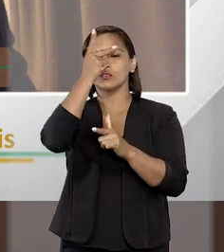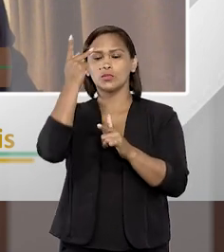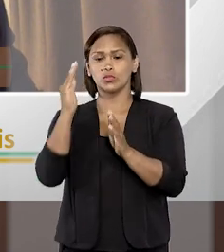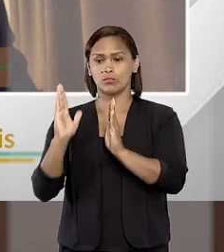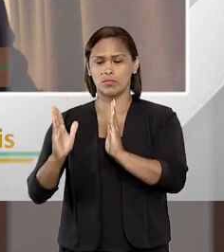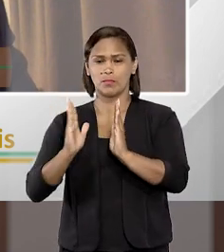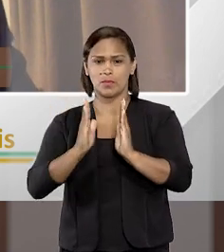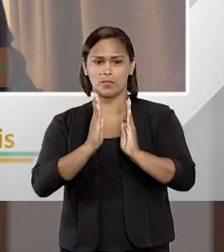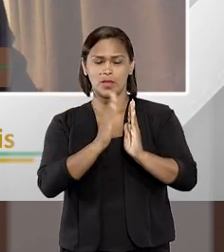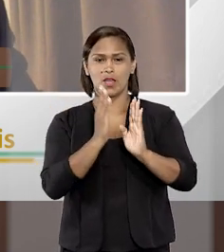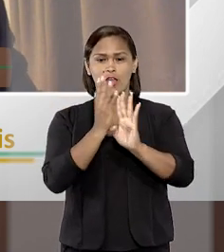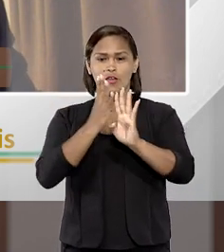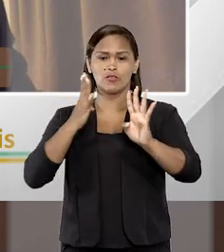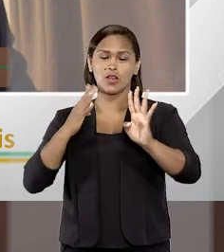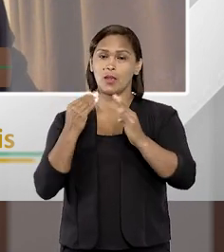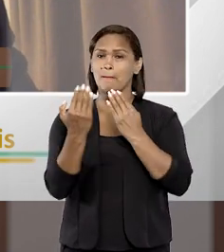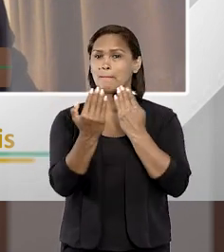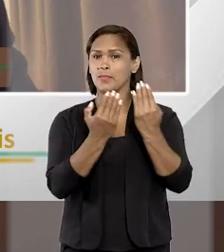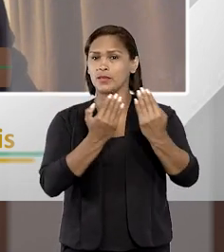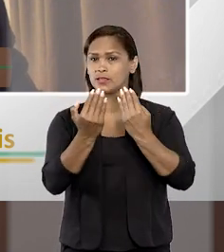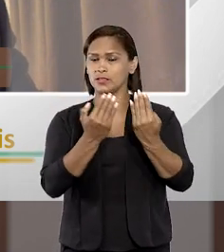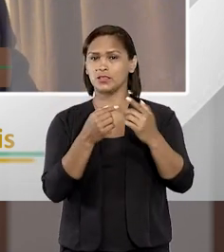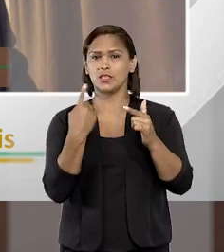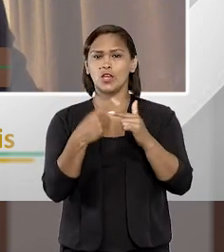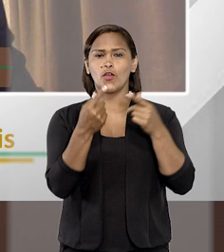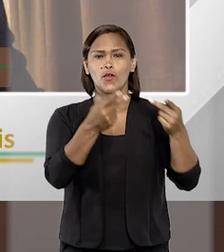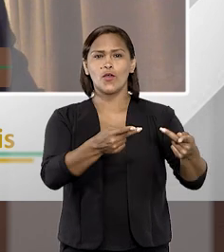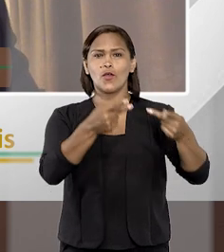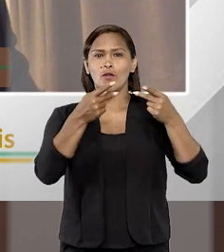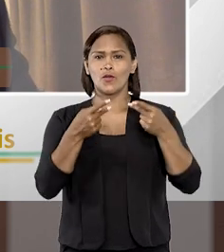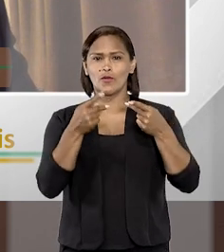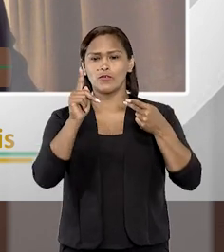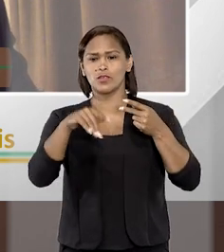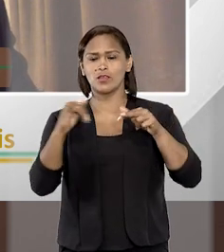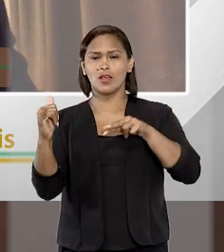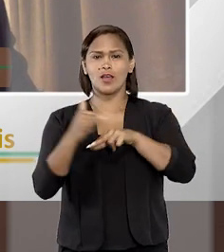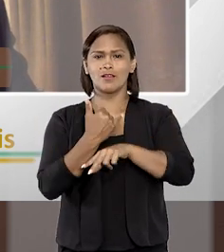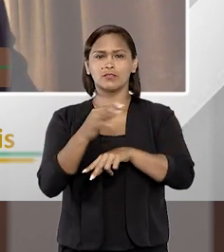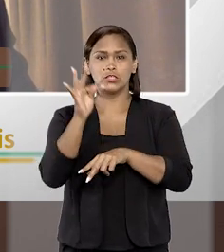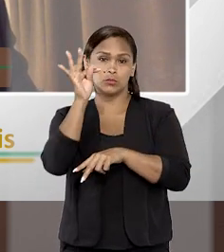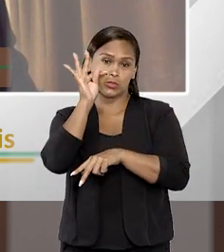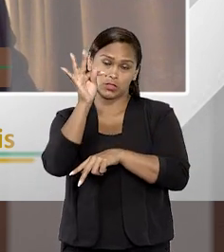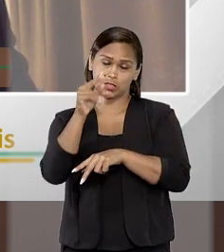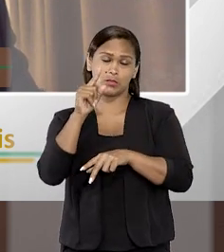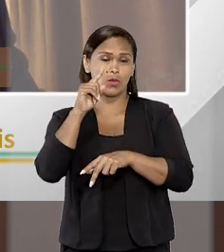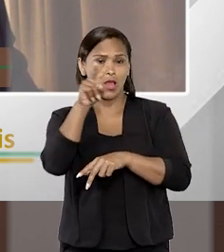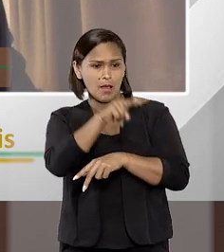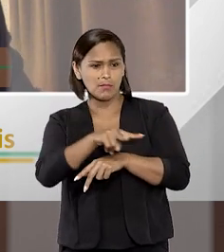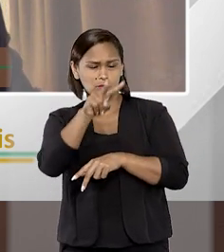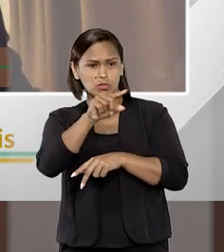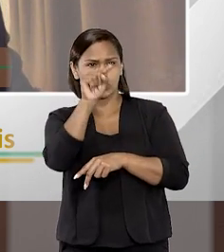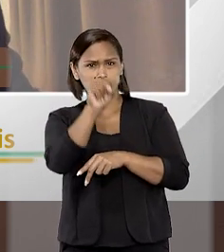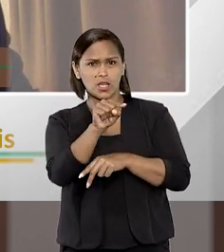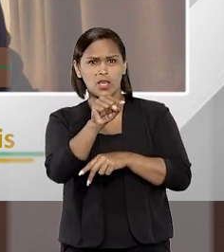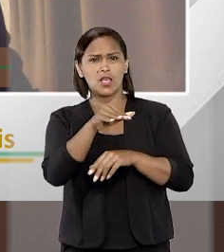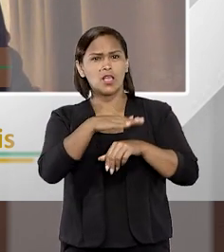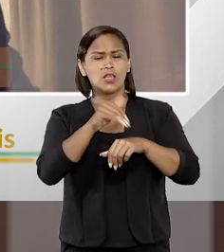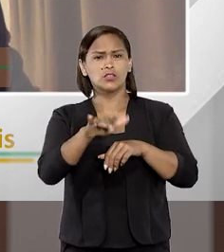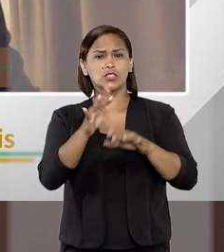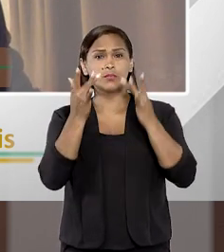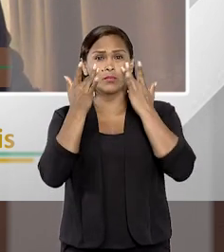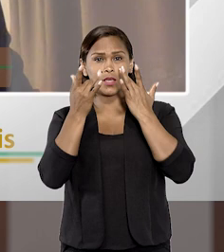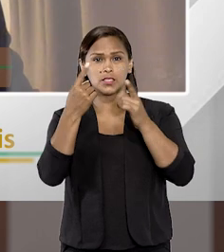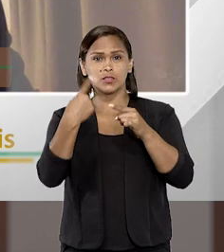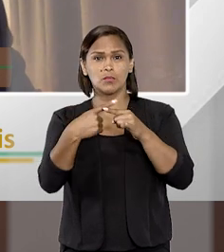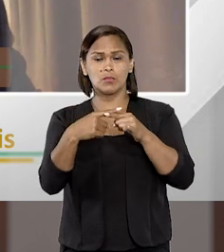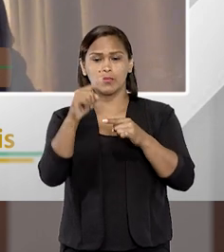elas tiverem Qualquer semelhança convidando-se quem tiver de fazer o reconhecimento ao contrário eu chame atenção